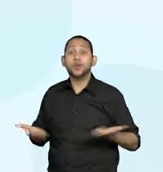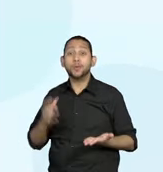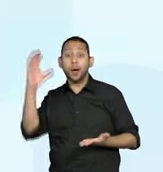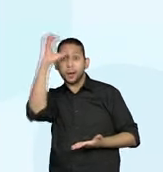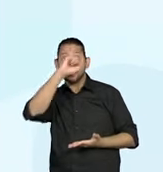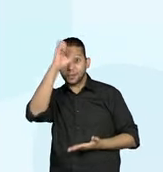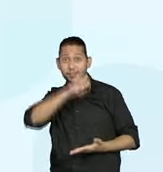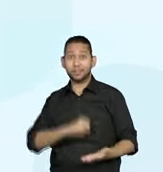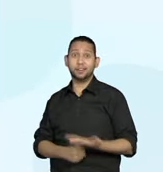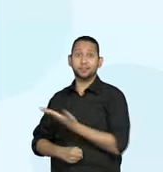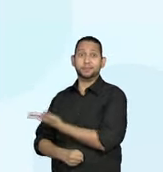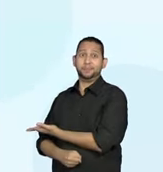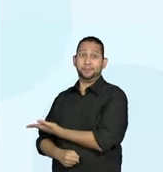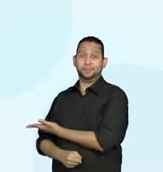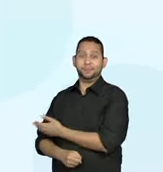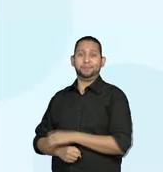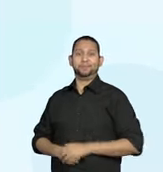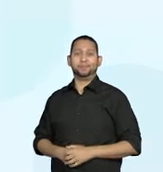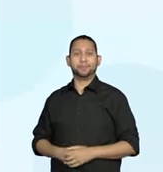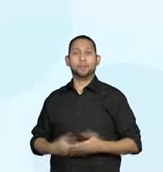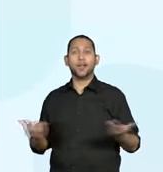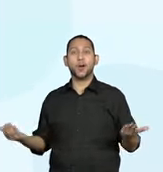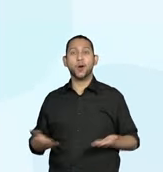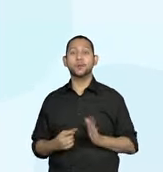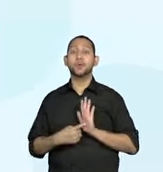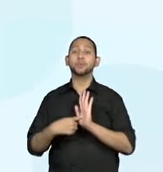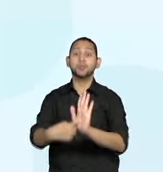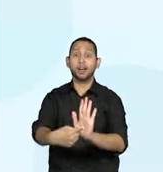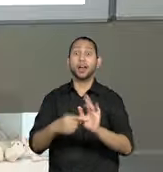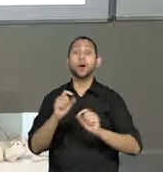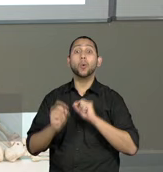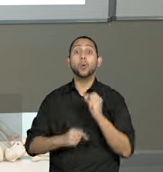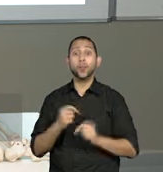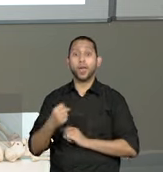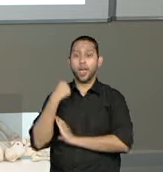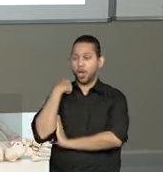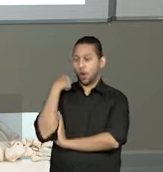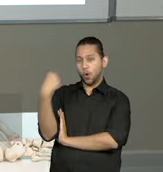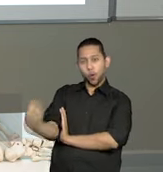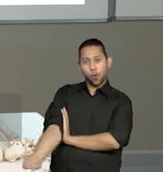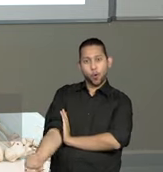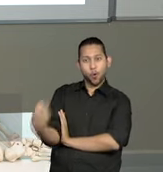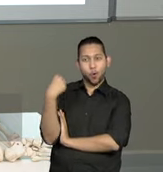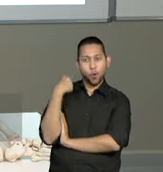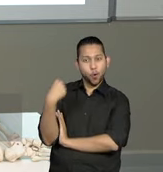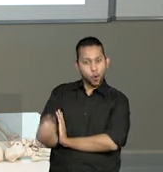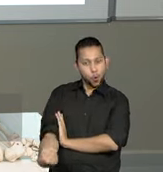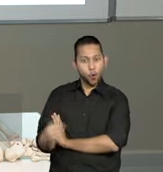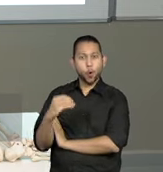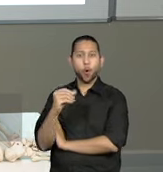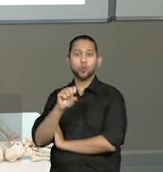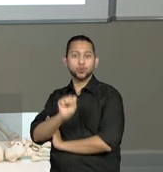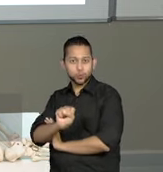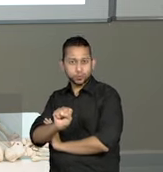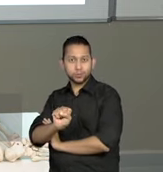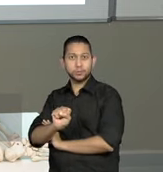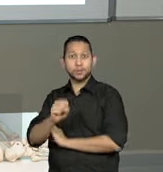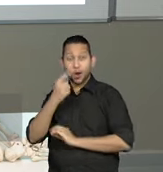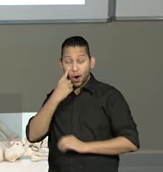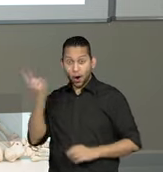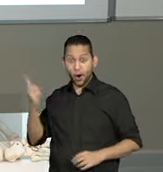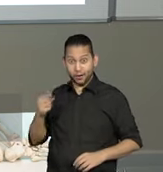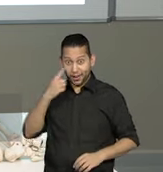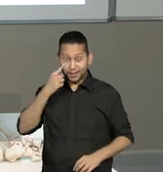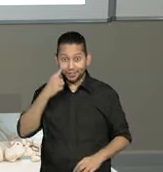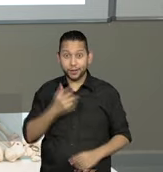locomotor. Então, vamos falar um pouco dos ossos. Olhem aqui para o nosso modelo, que está